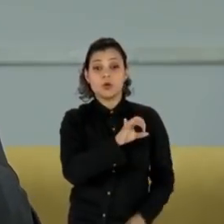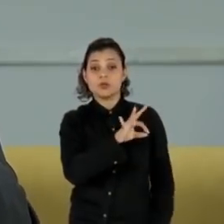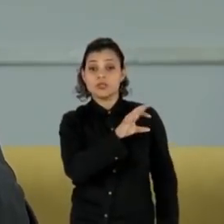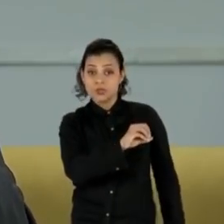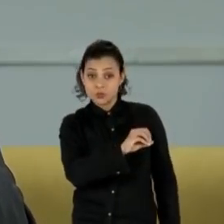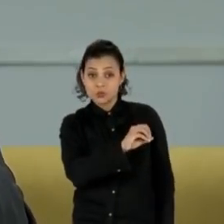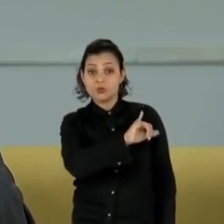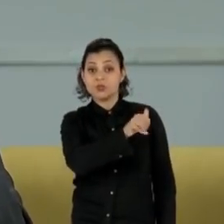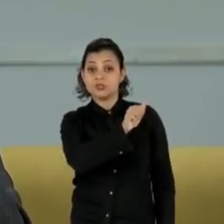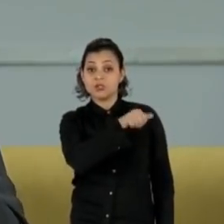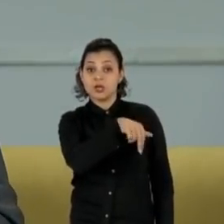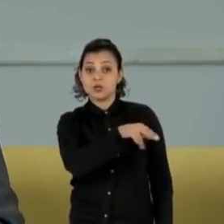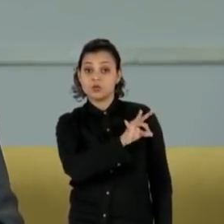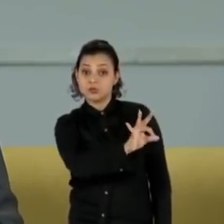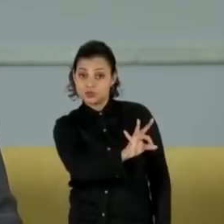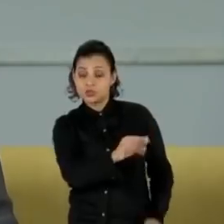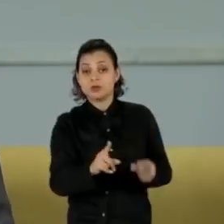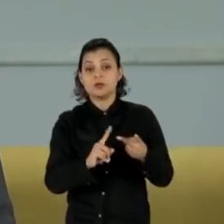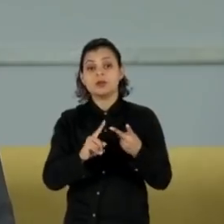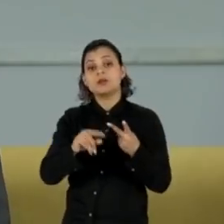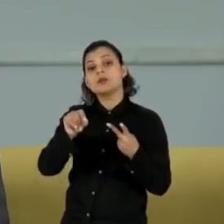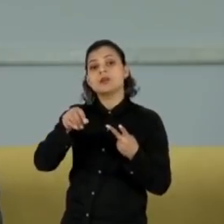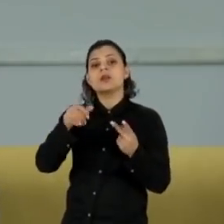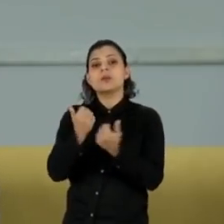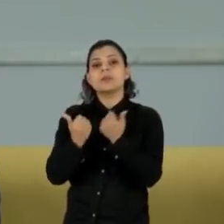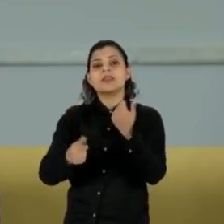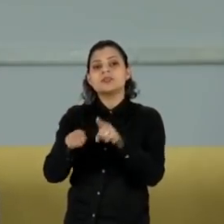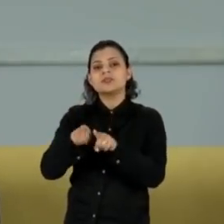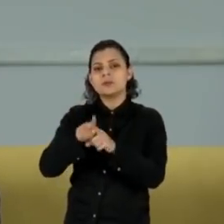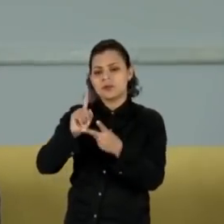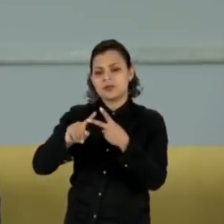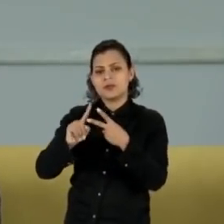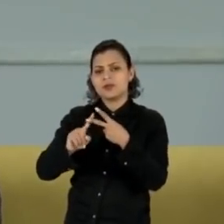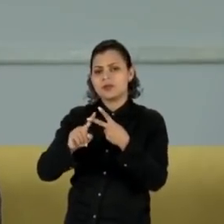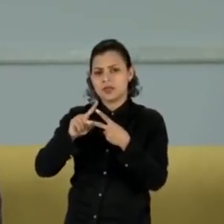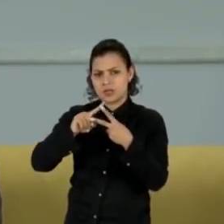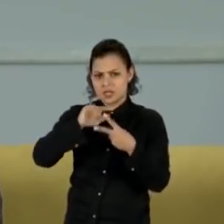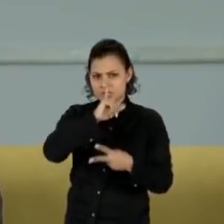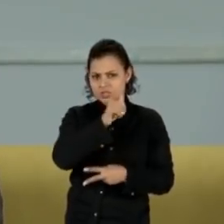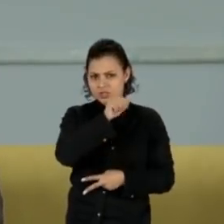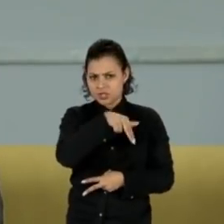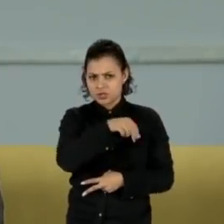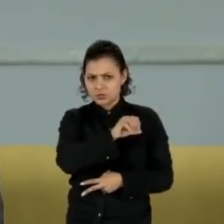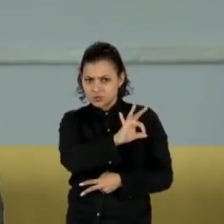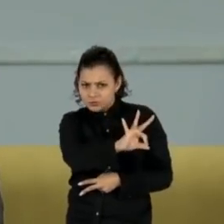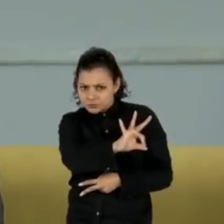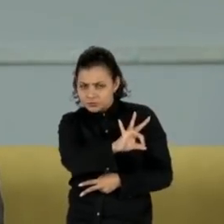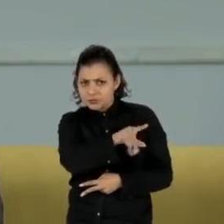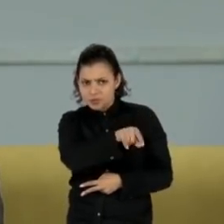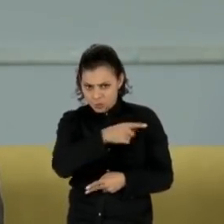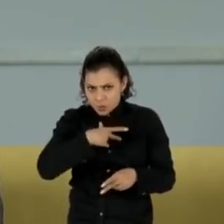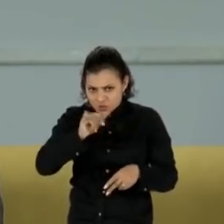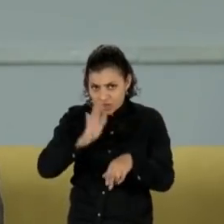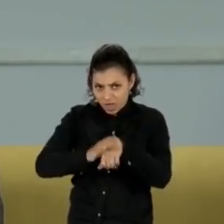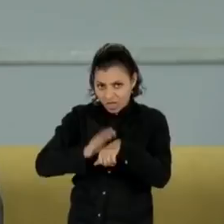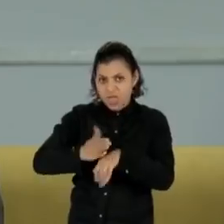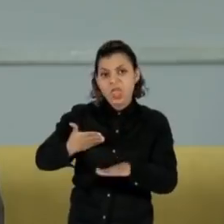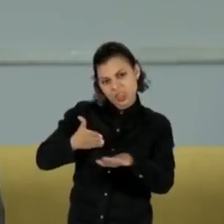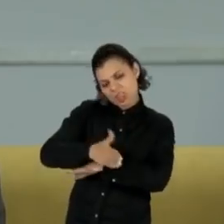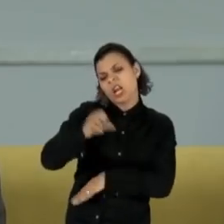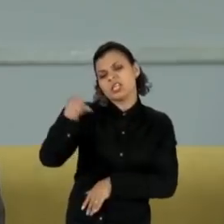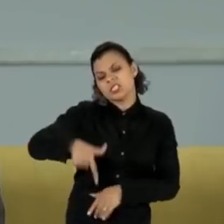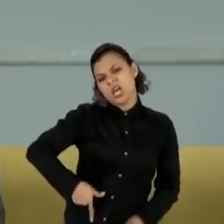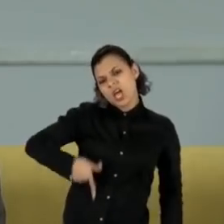e um ministro do supremo tribunal federal lembra desse caso ele não estava já nó em brasília no dia em que disse ter